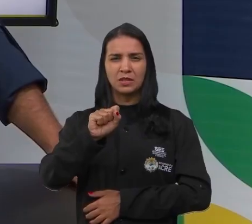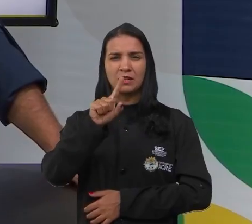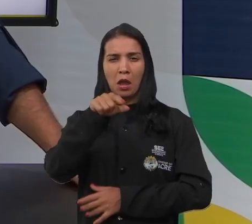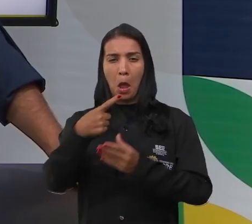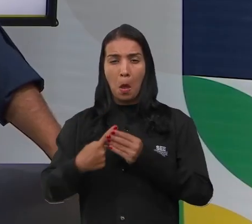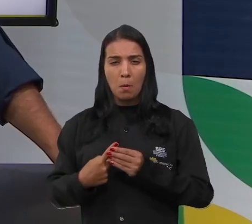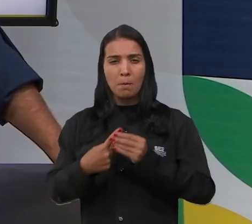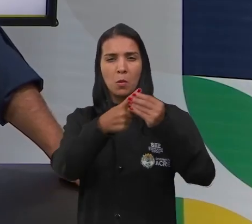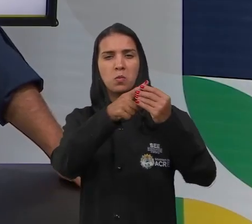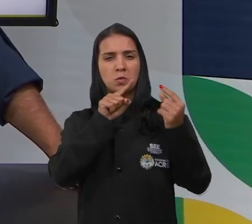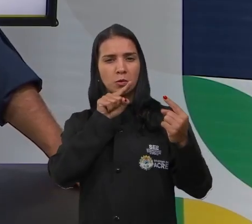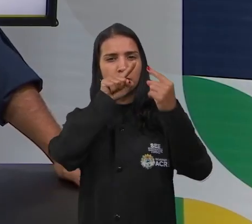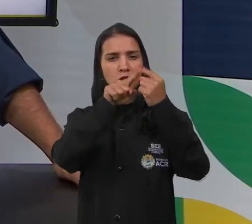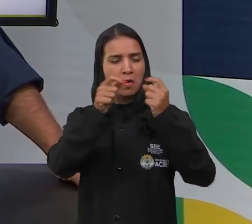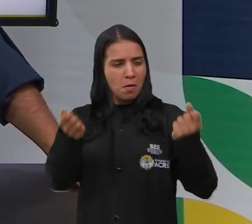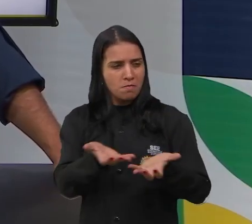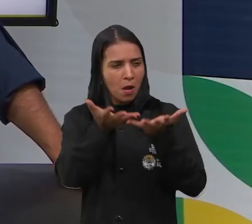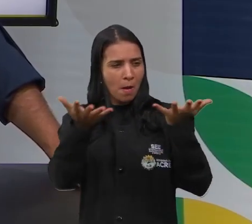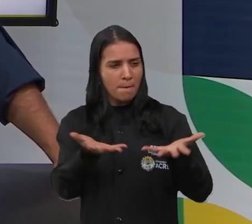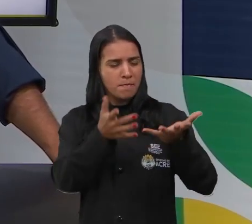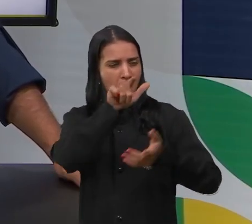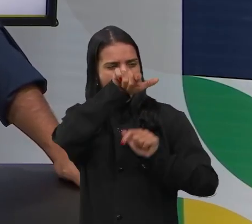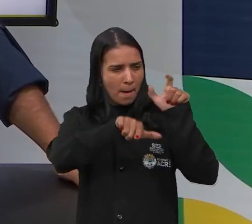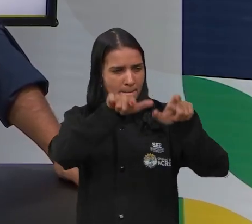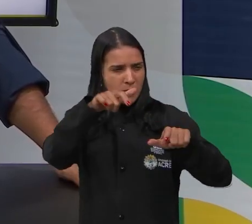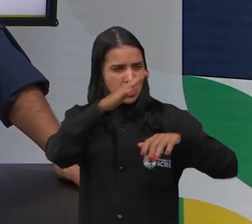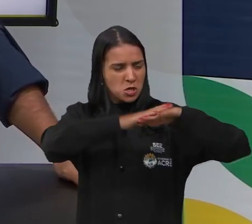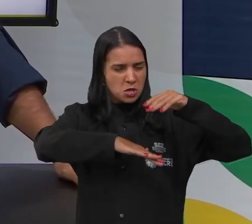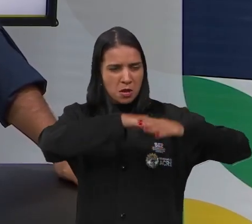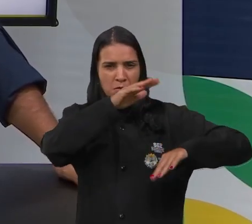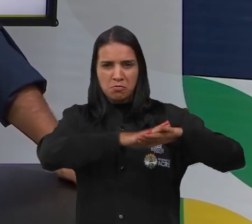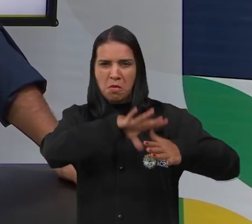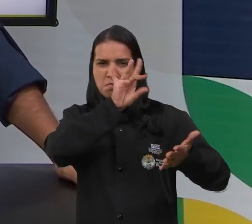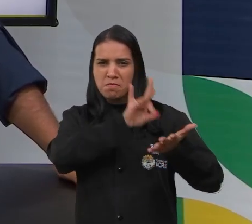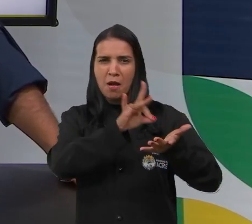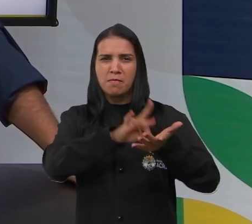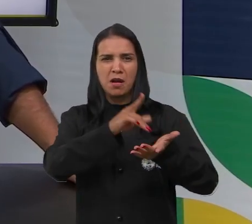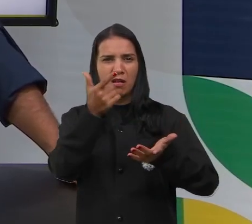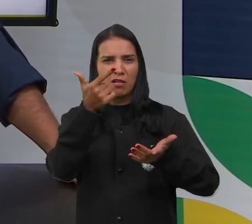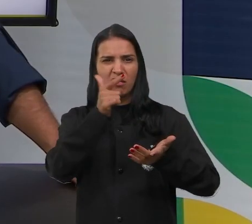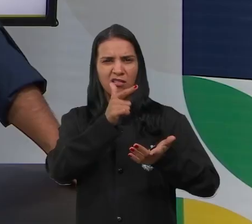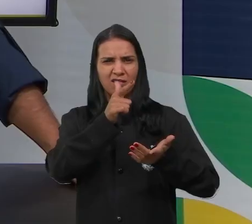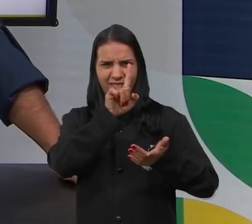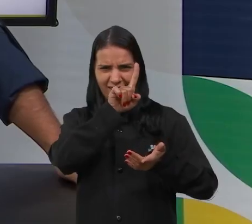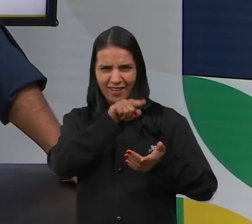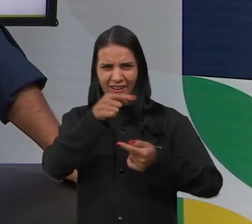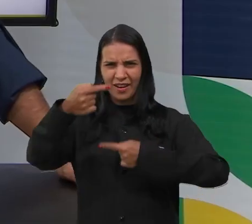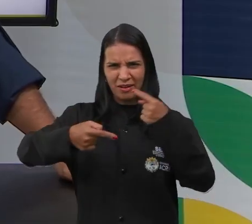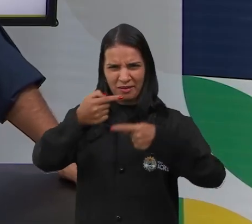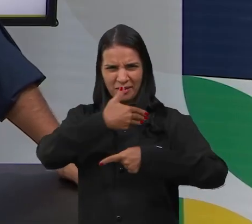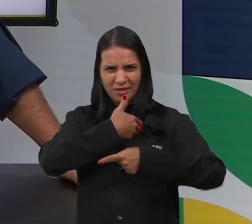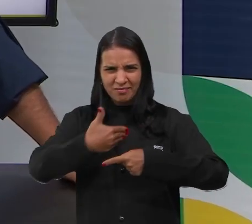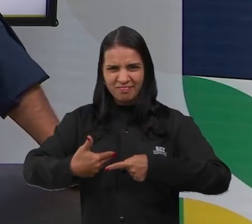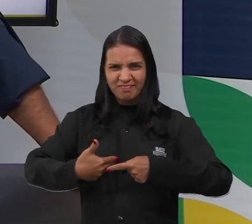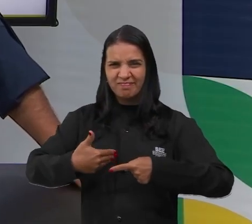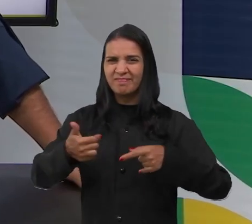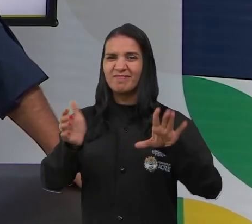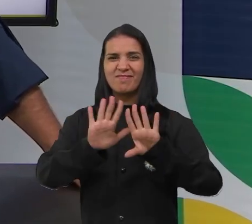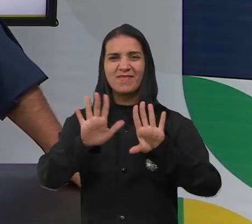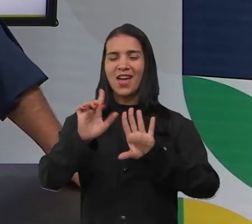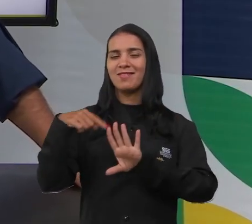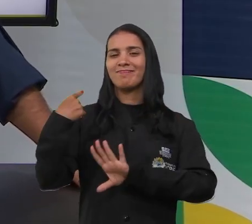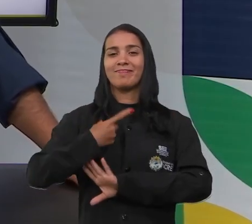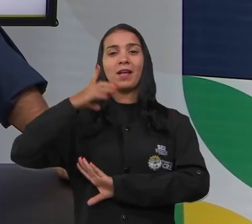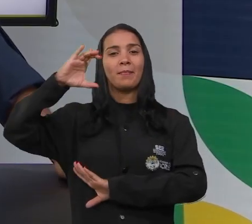e absolutamente que atletas performáticos, a política pública de acesso a